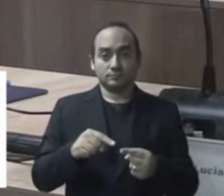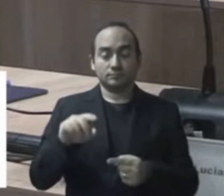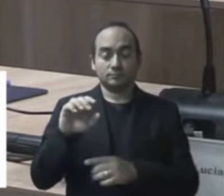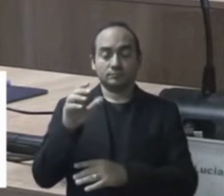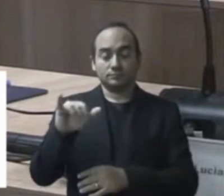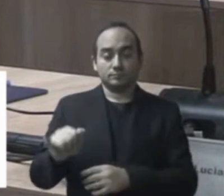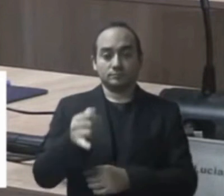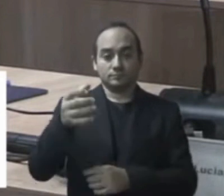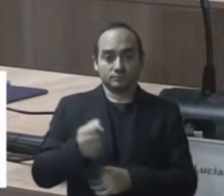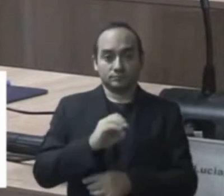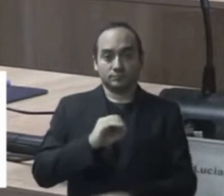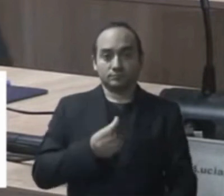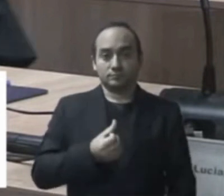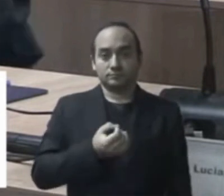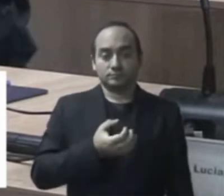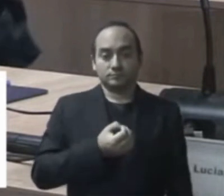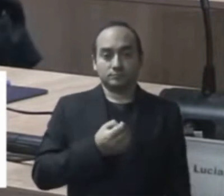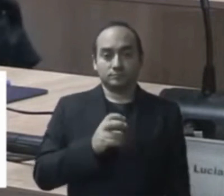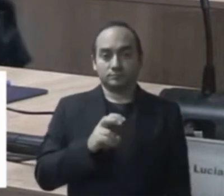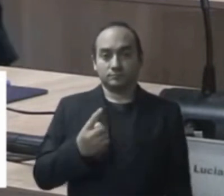Norte, 0600-051, dígito